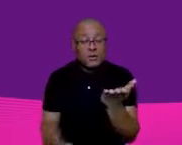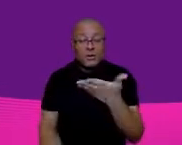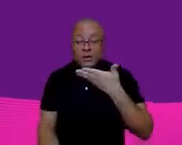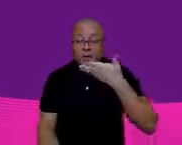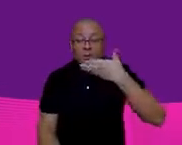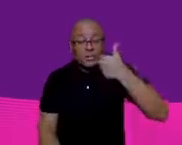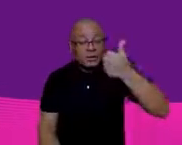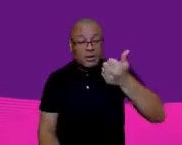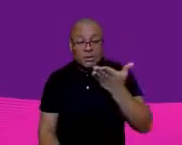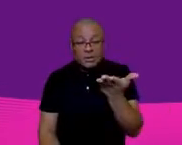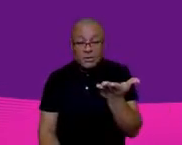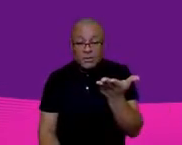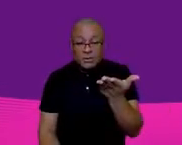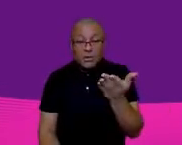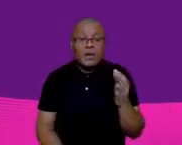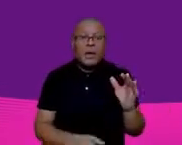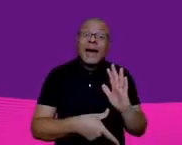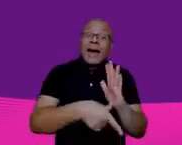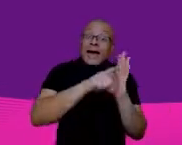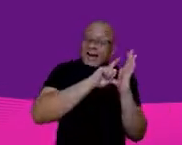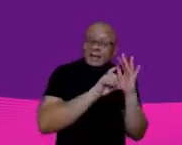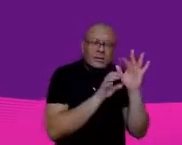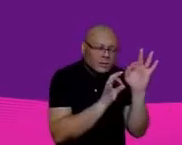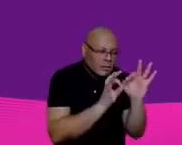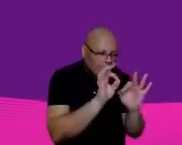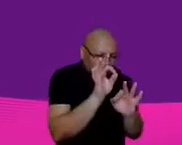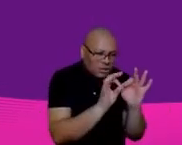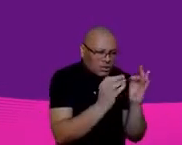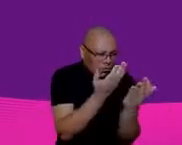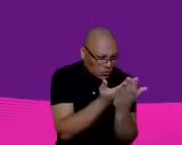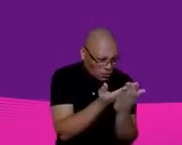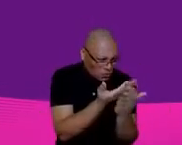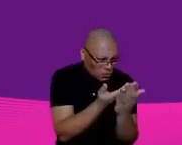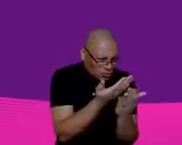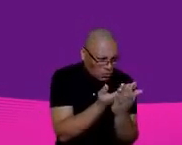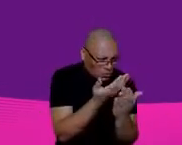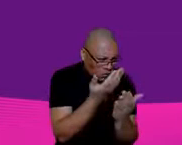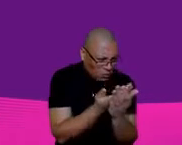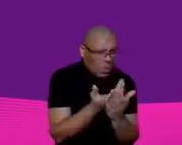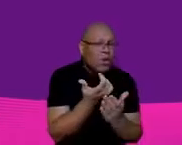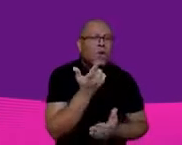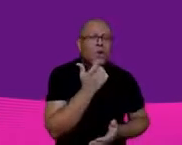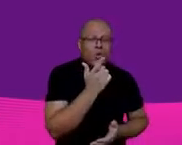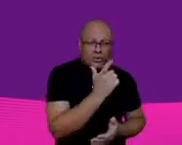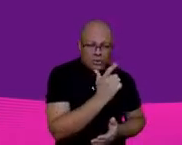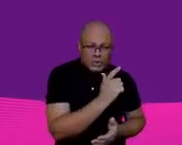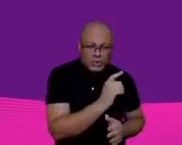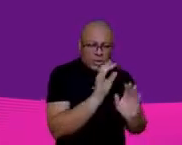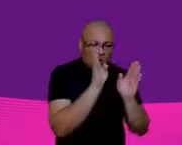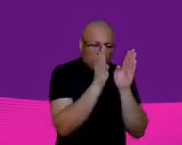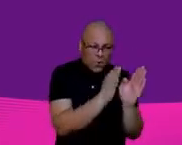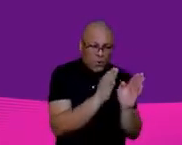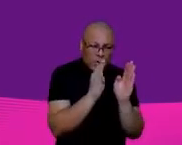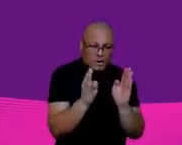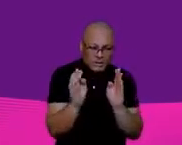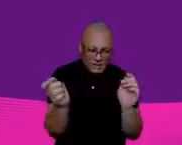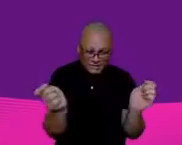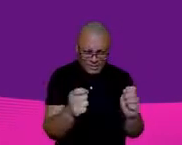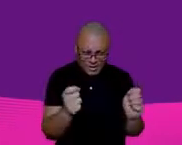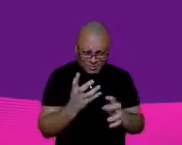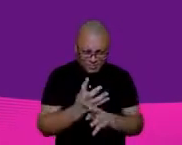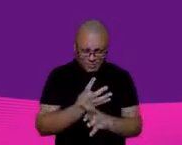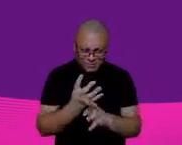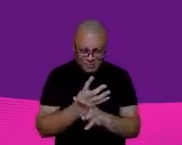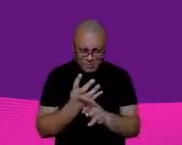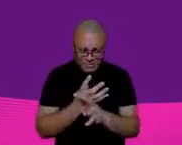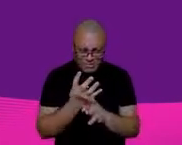Fizemos o planejamento, conseguimos, por exemplo, se a paciente conseguir tolerar, nós vamos conseguir fazer isso.